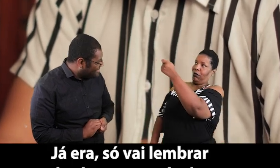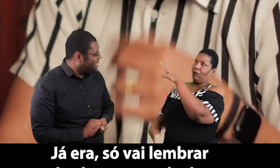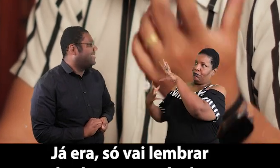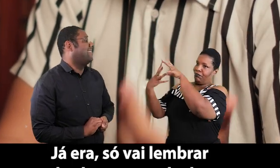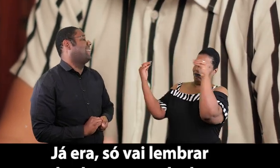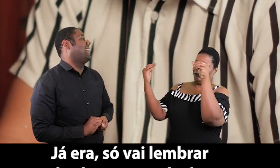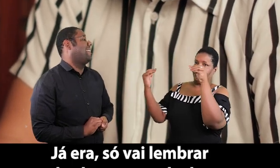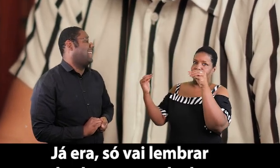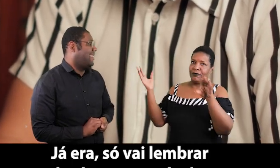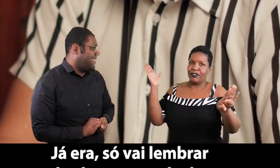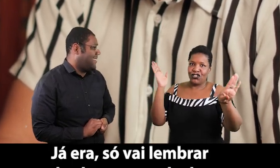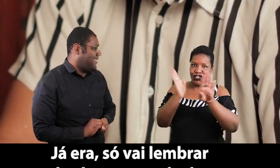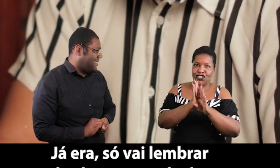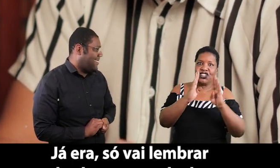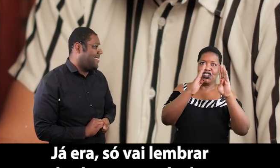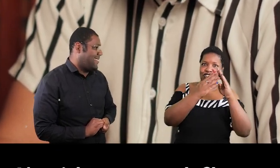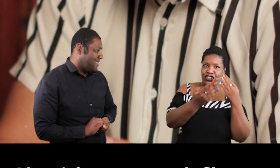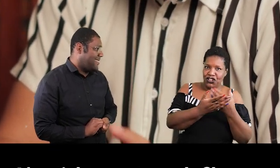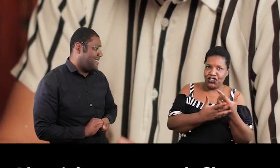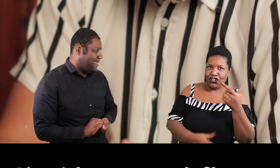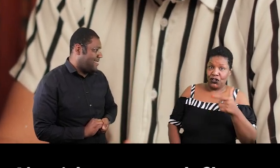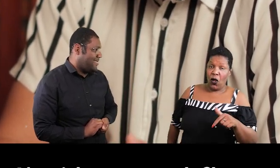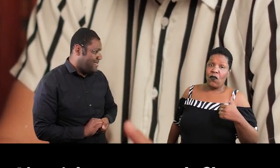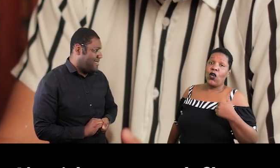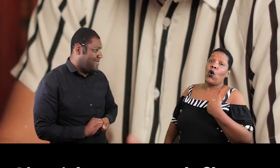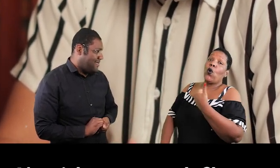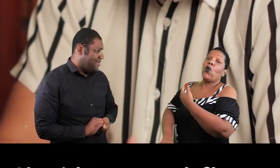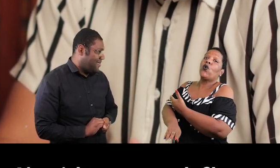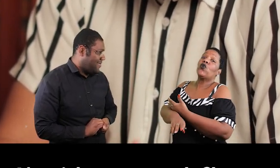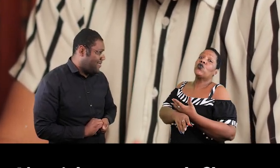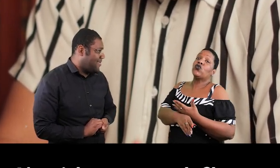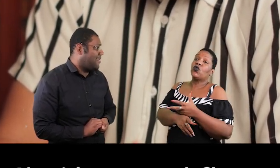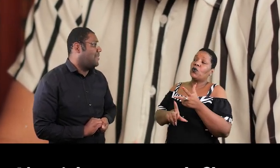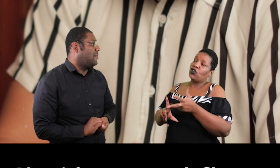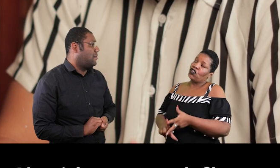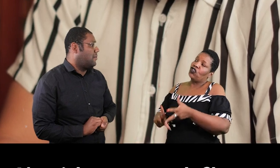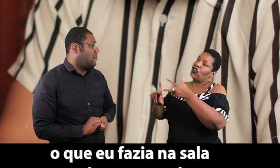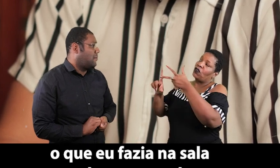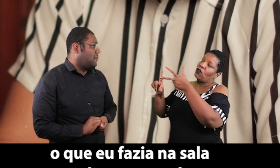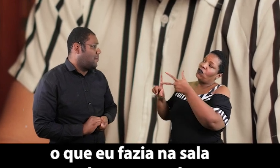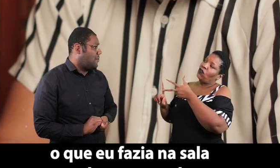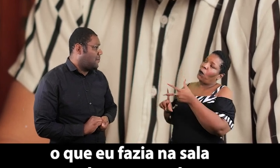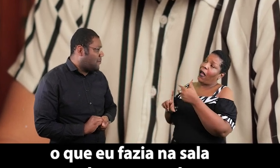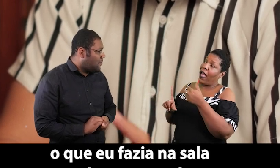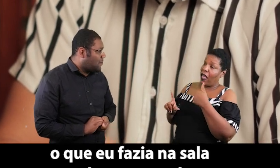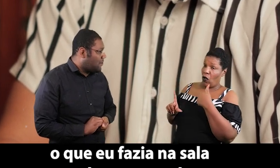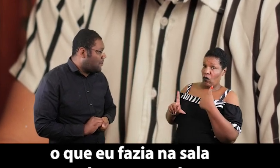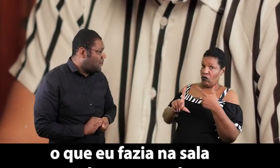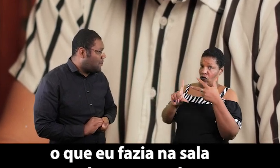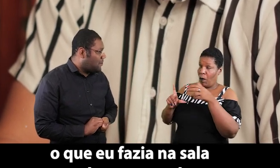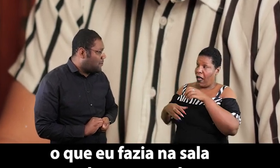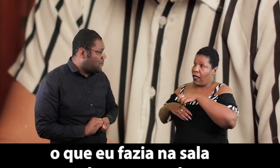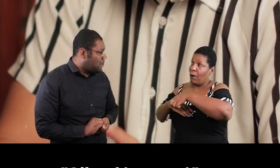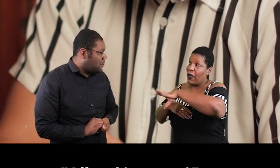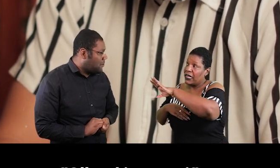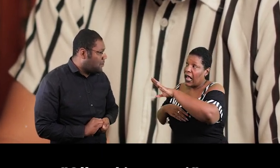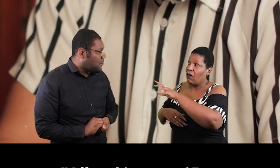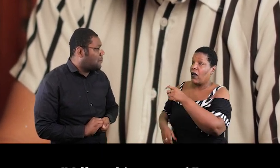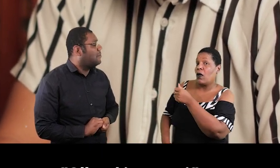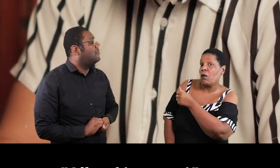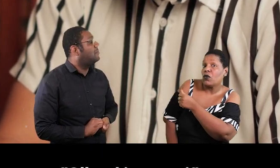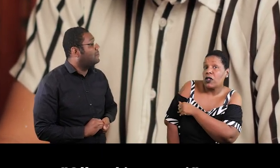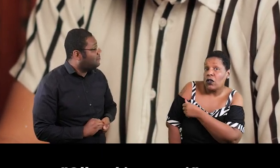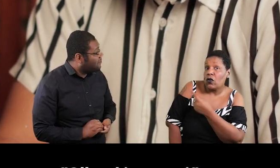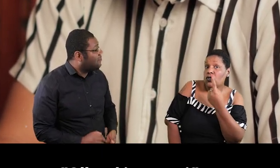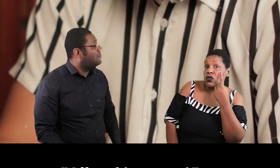Só vai lembrar quando chegar na sala de novo. Aí eu tinha o costume de filmar o que eu fazia na sala e mandar pros alunos. Olha,